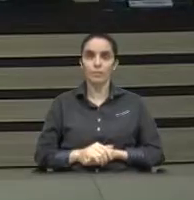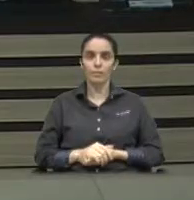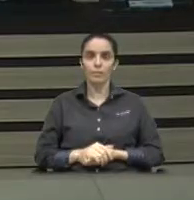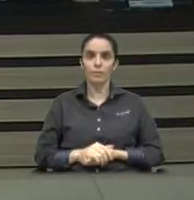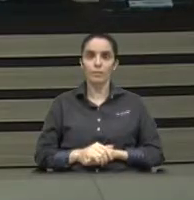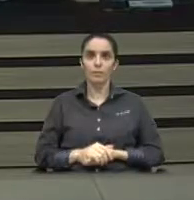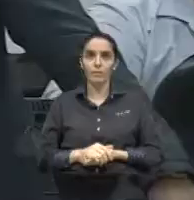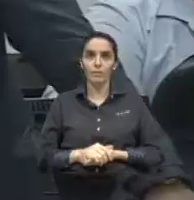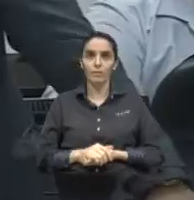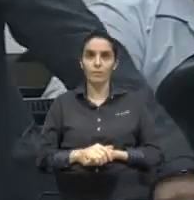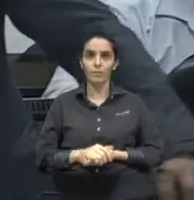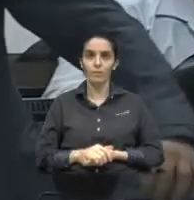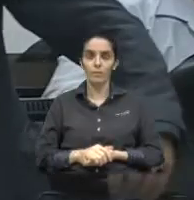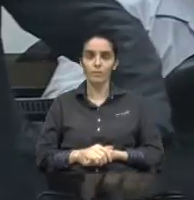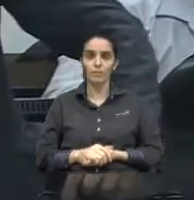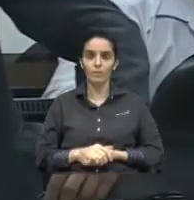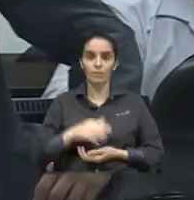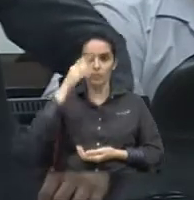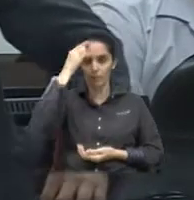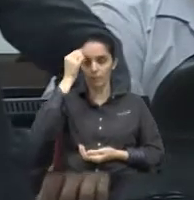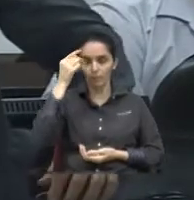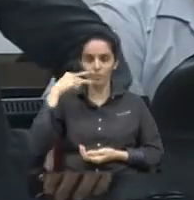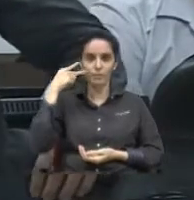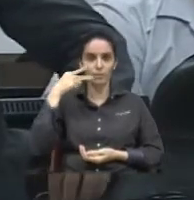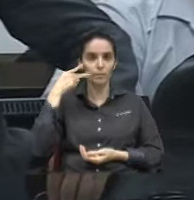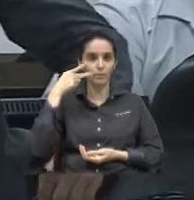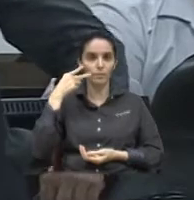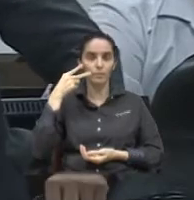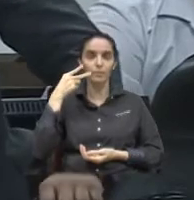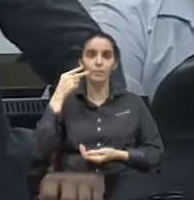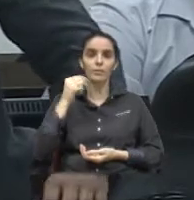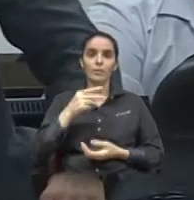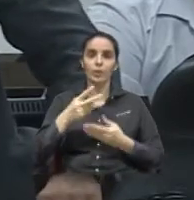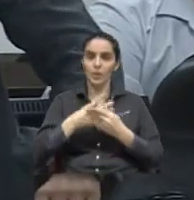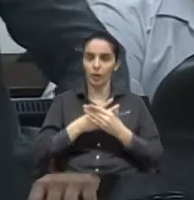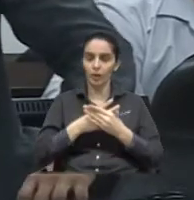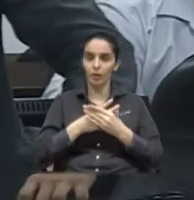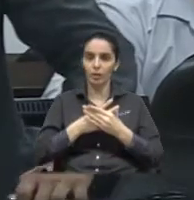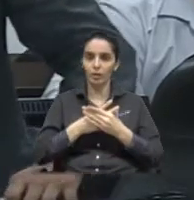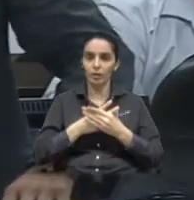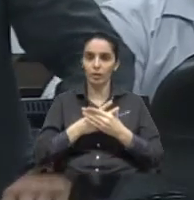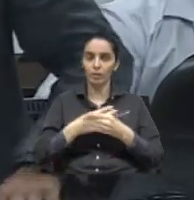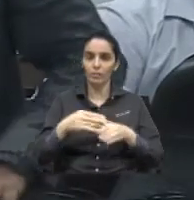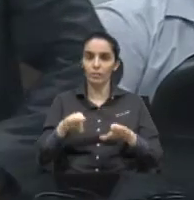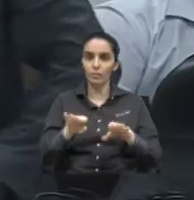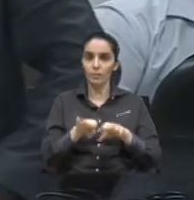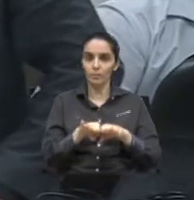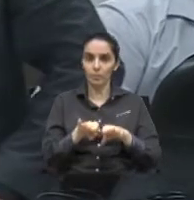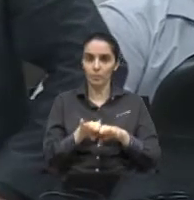além de vereador, membro desta conspícua casa, eu também